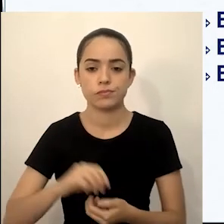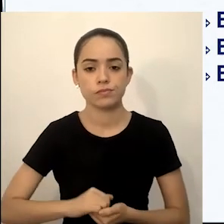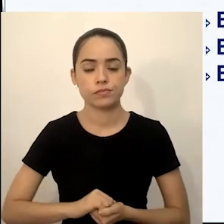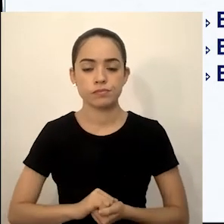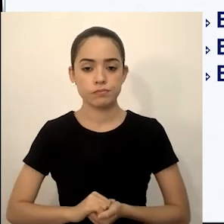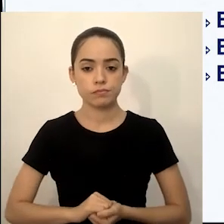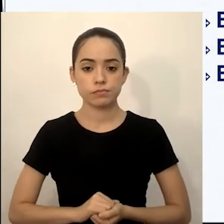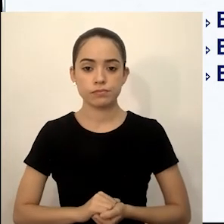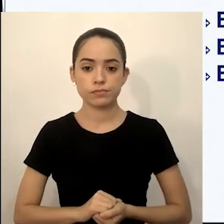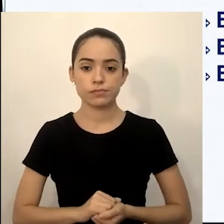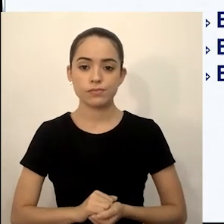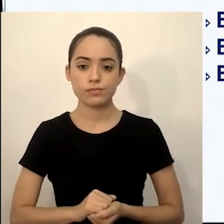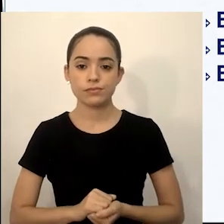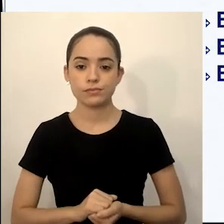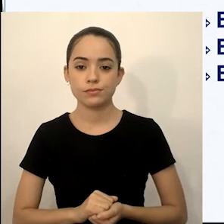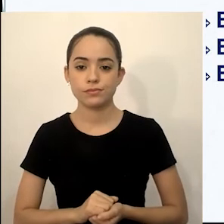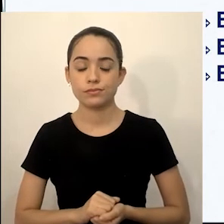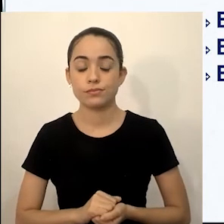espermatogênese.